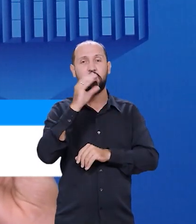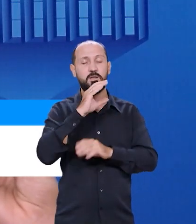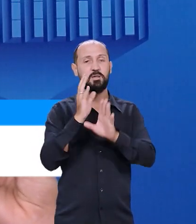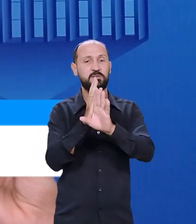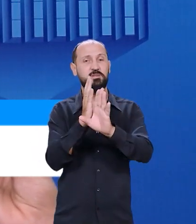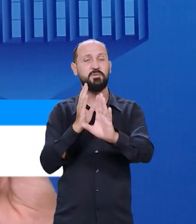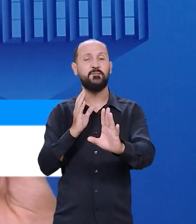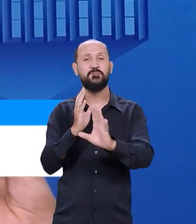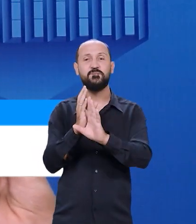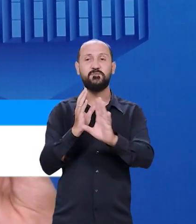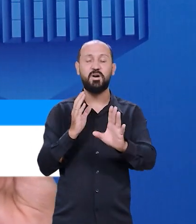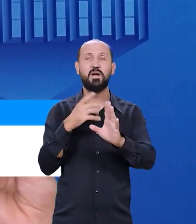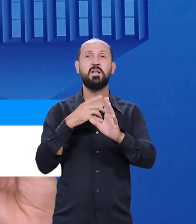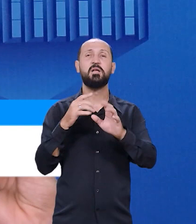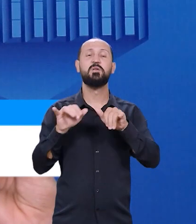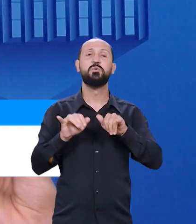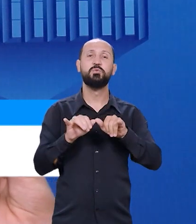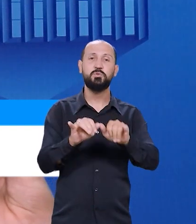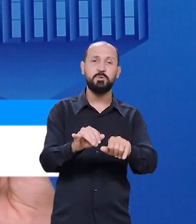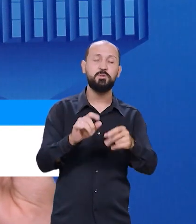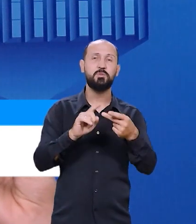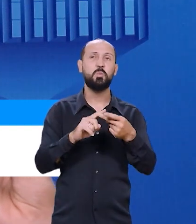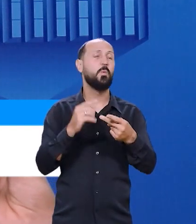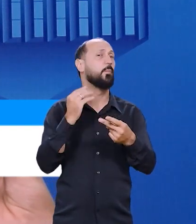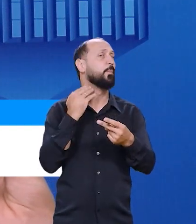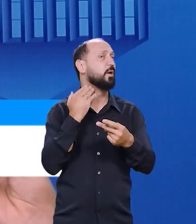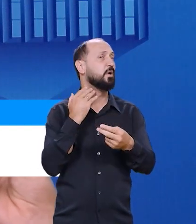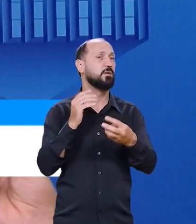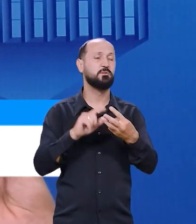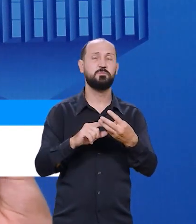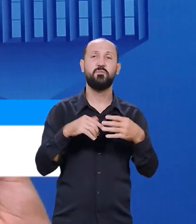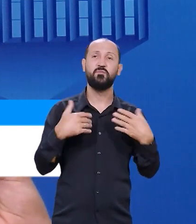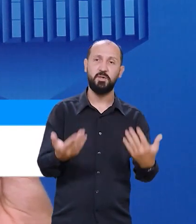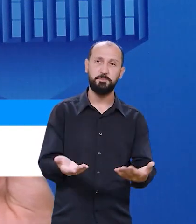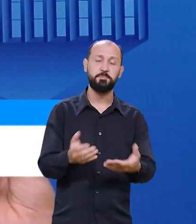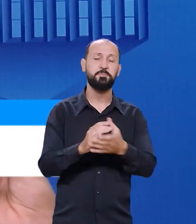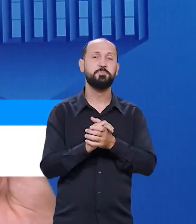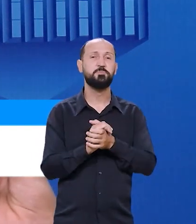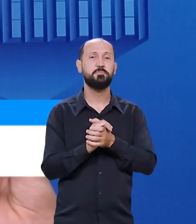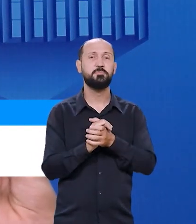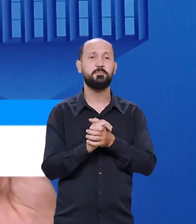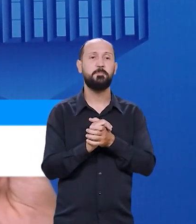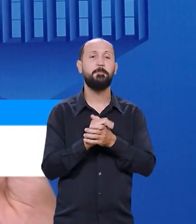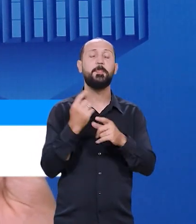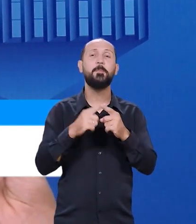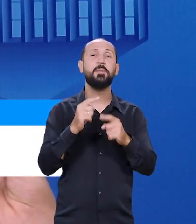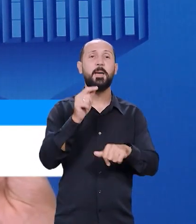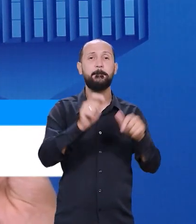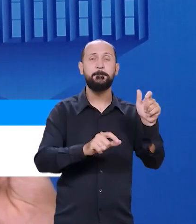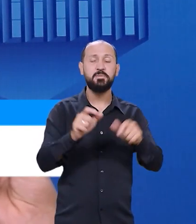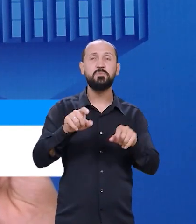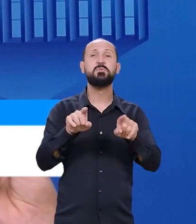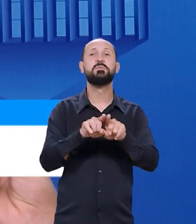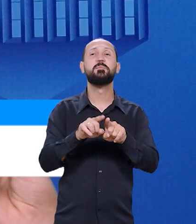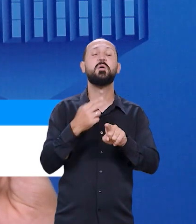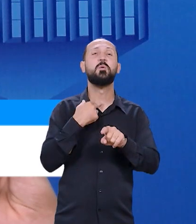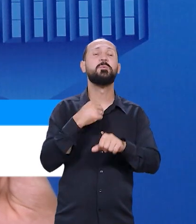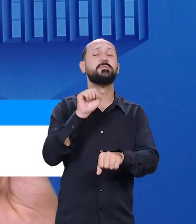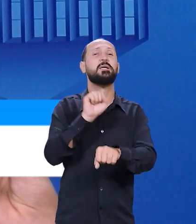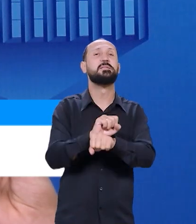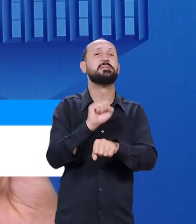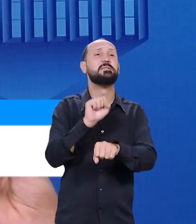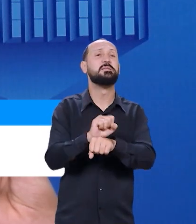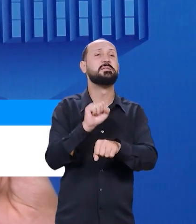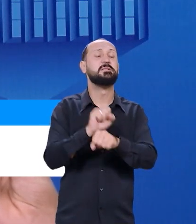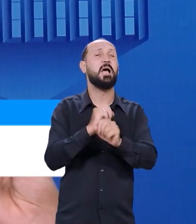para dar prioridade nas filas, né, de supermercados, bancos, enfim, porque são pessoas